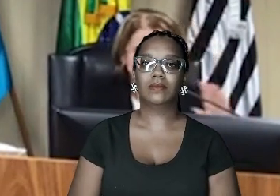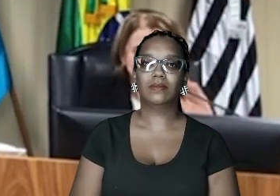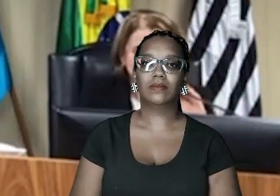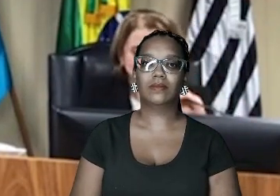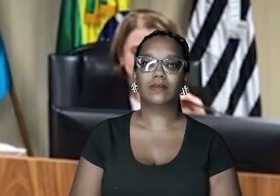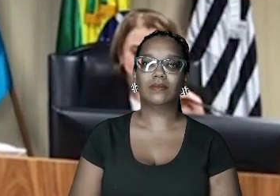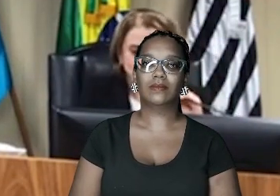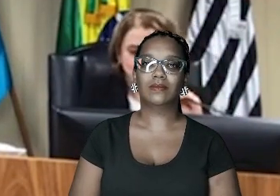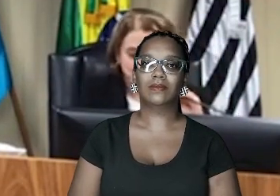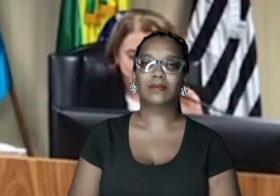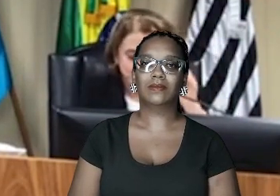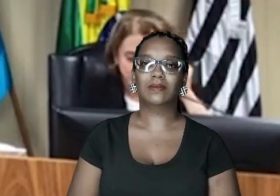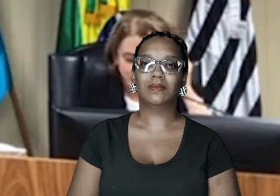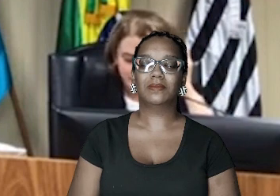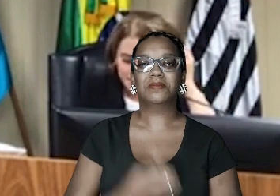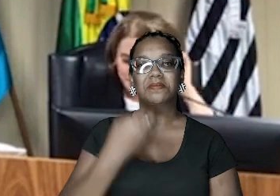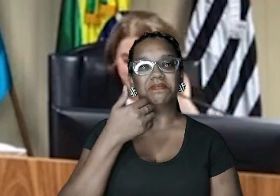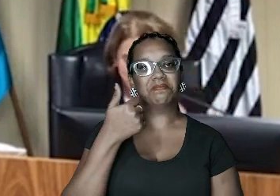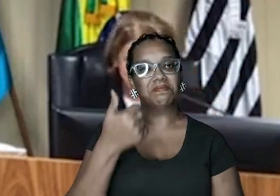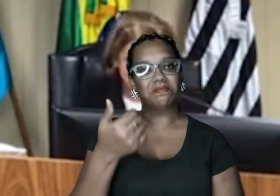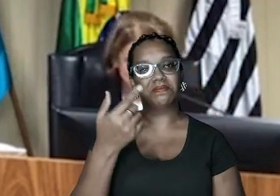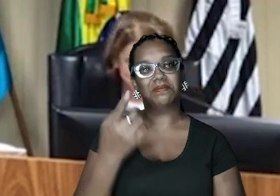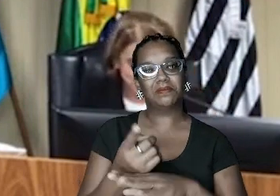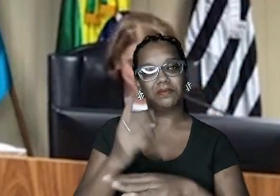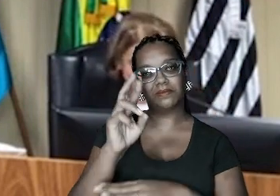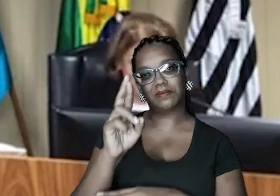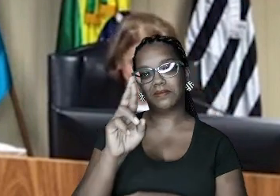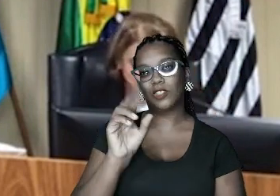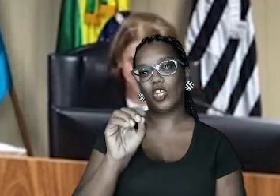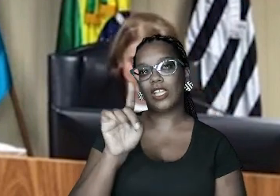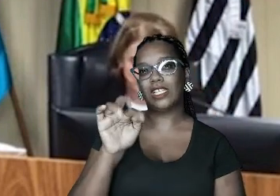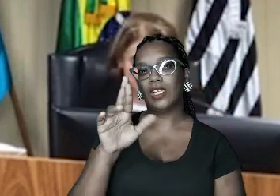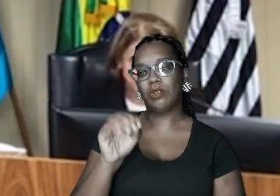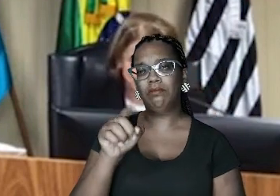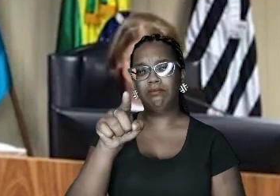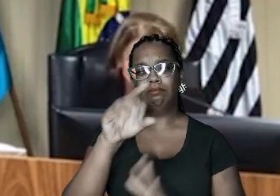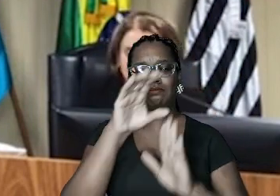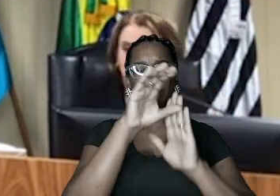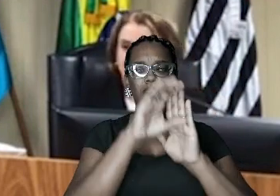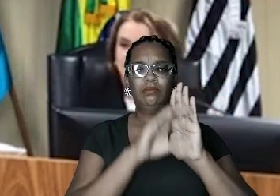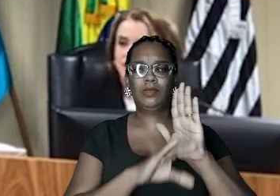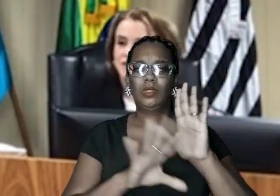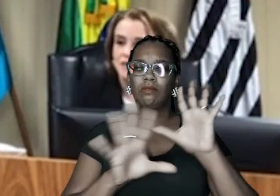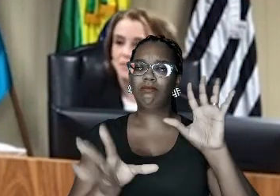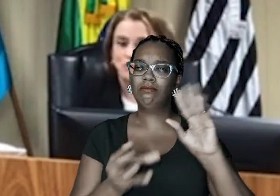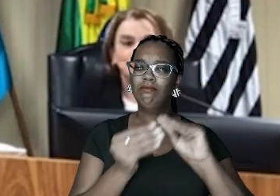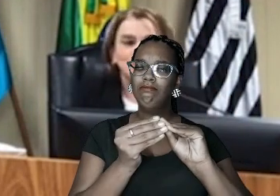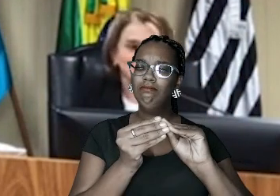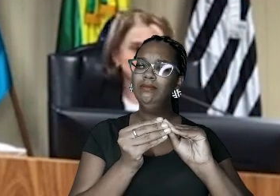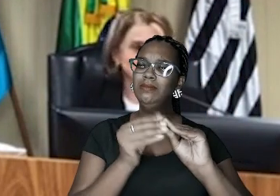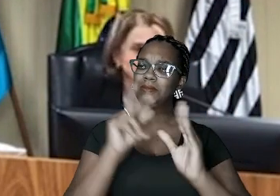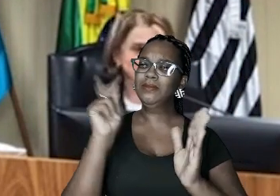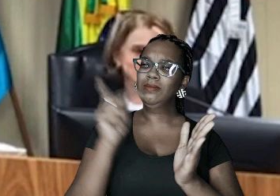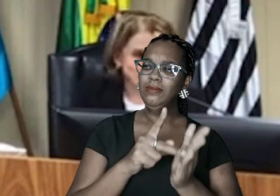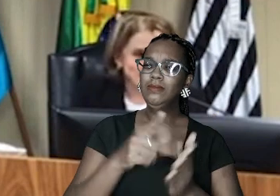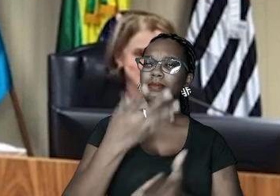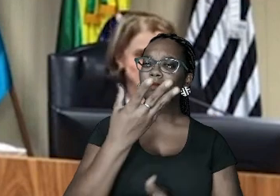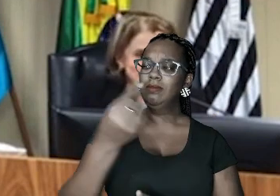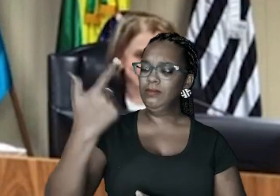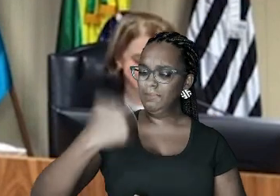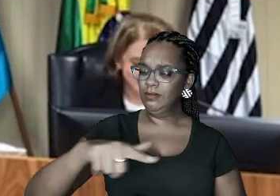bem Doutor Rodrigo de grandes mostra que o seu currículo resumido Na verdade tem muito mais para